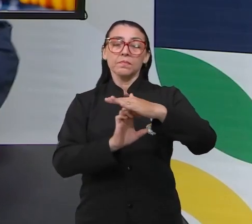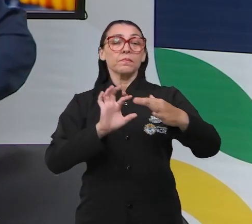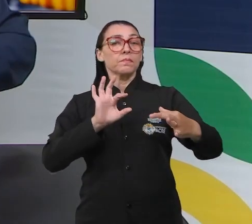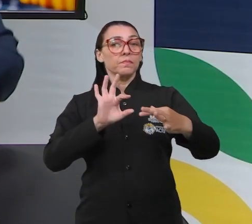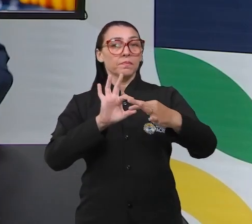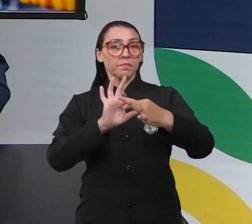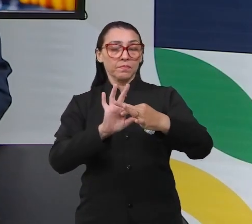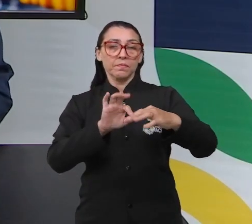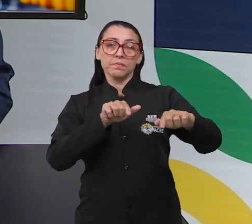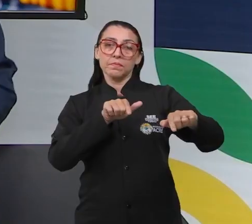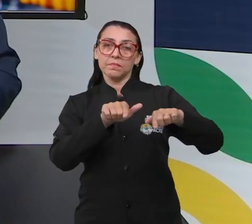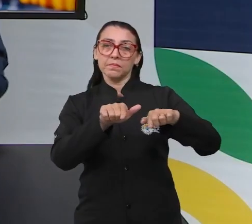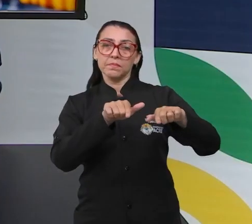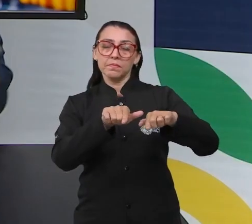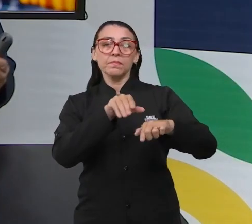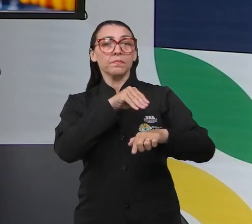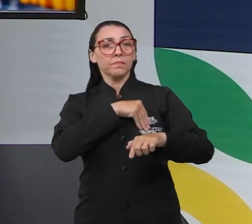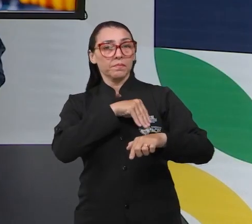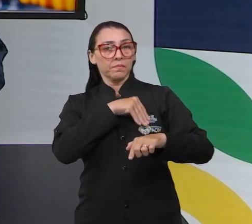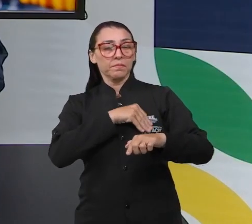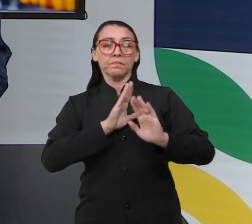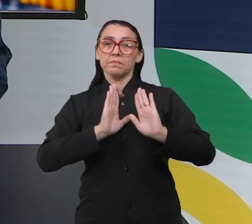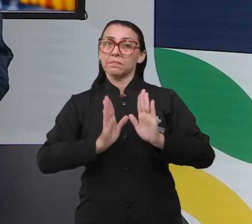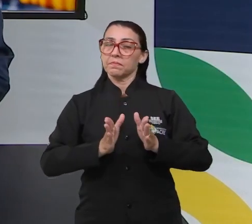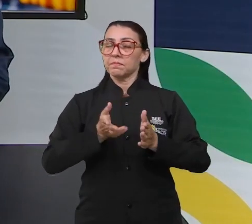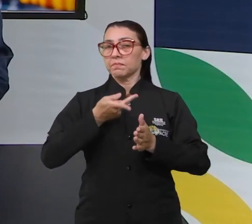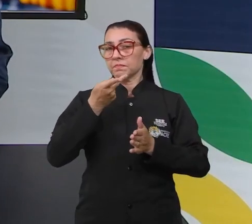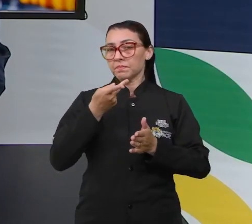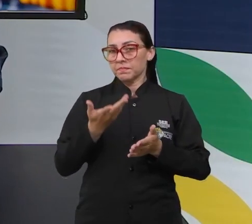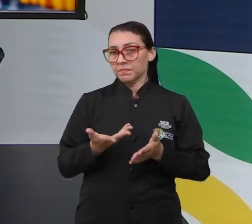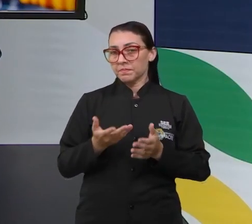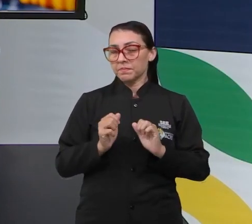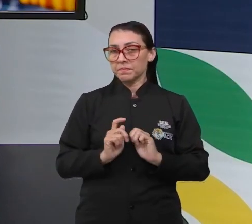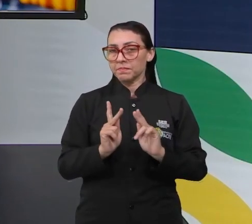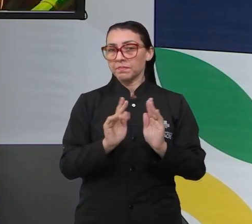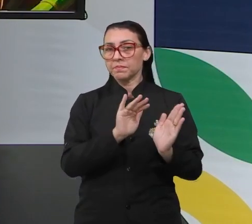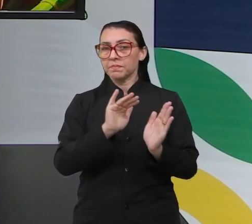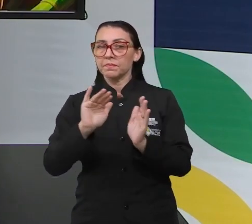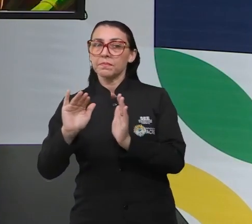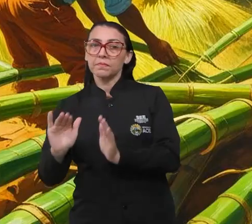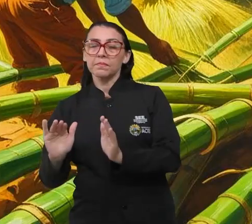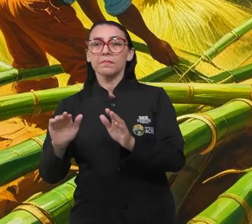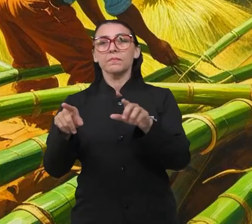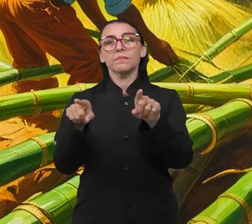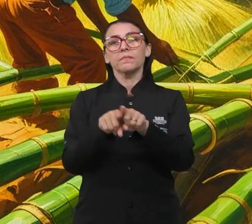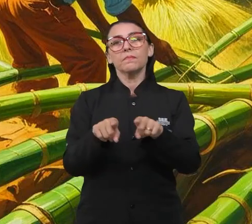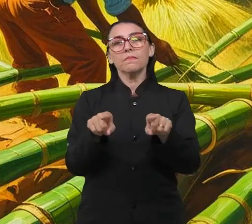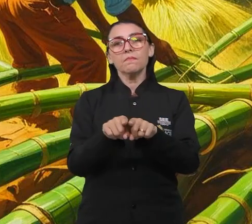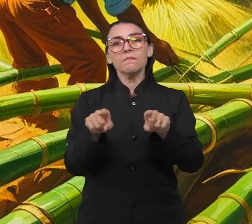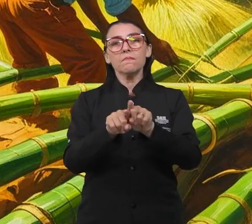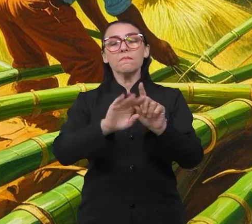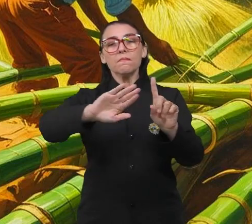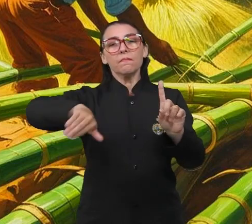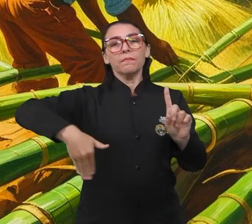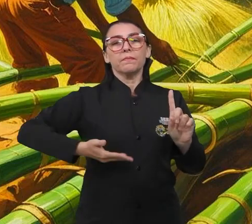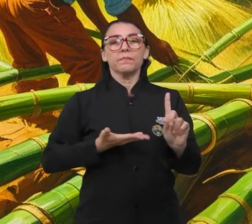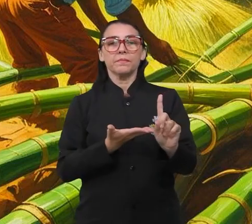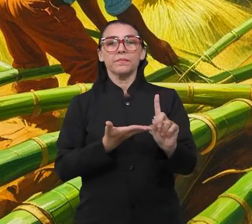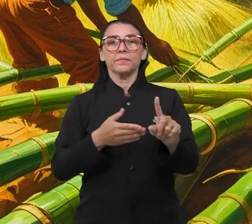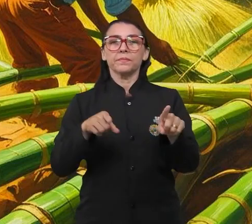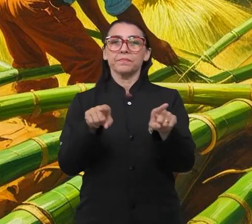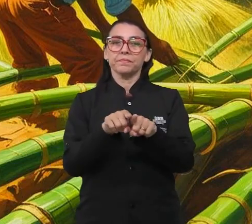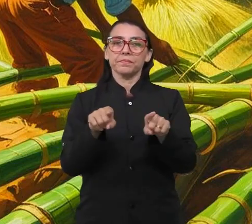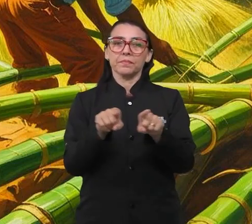vínculos empregatícios, conforme a gente costuma falar. Ok? Outras coisas aqui que a gente vai abordar, pessoal,